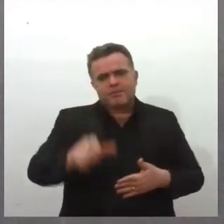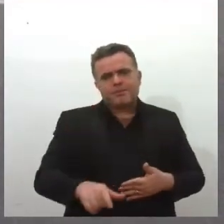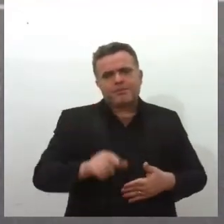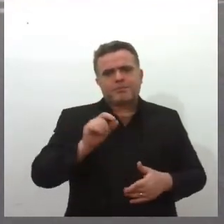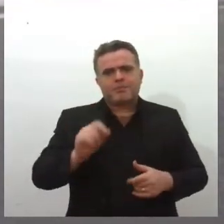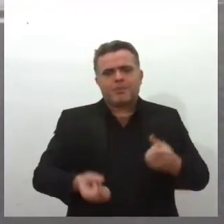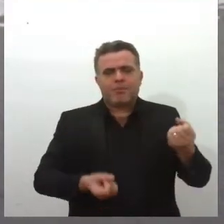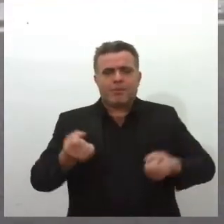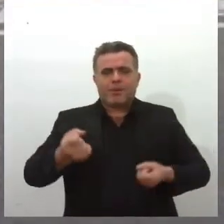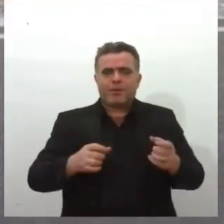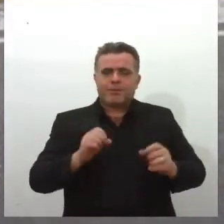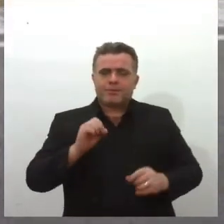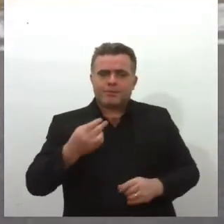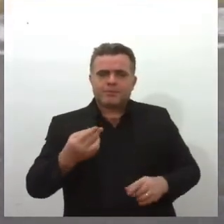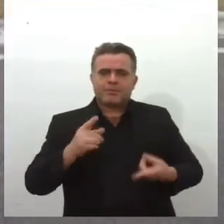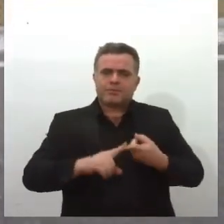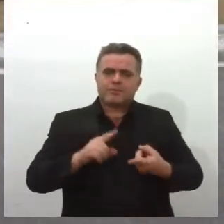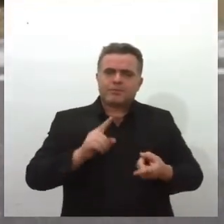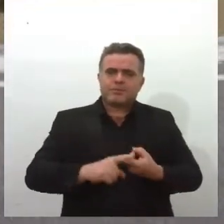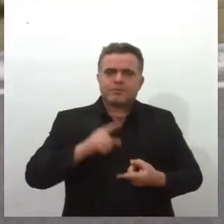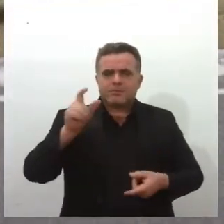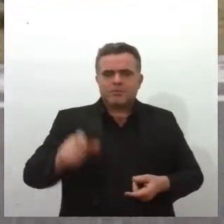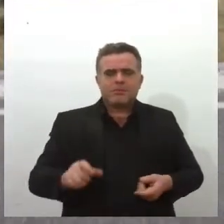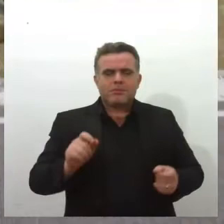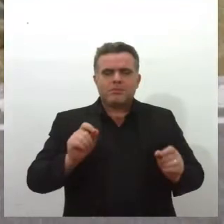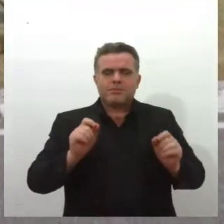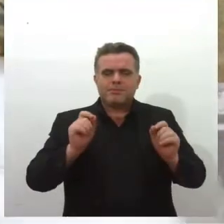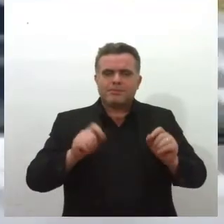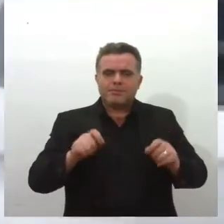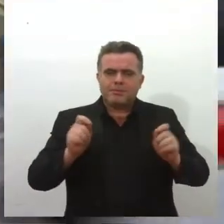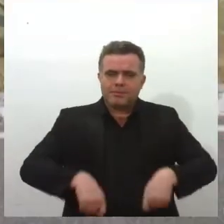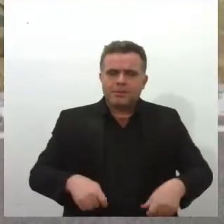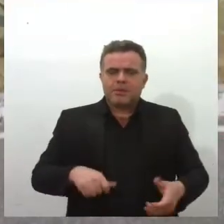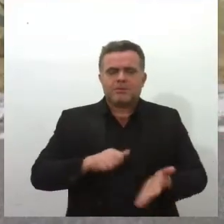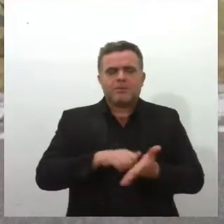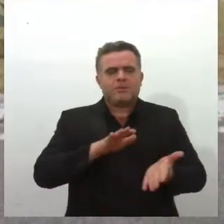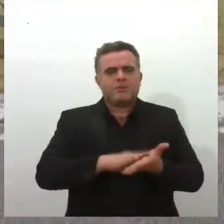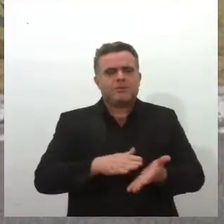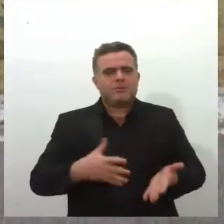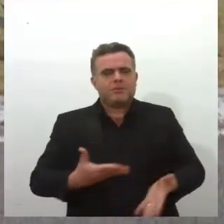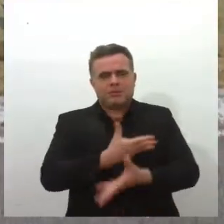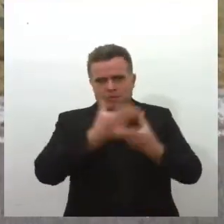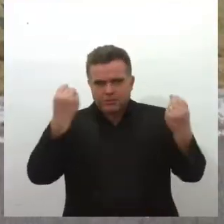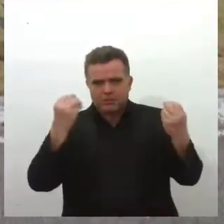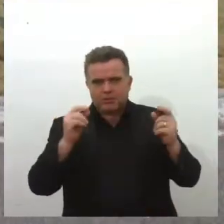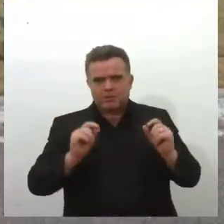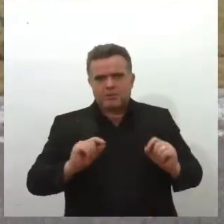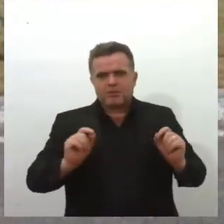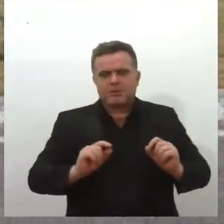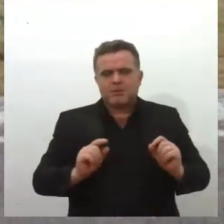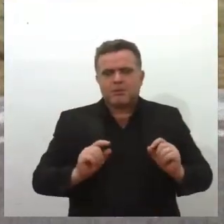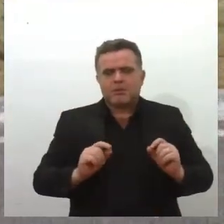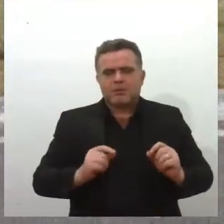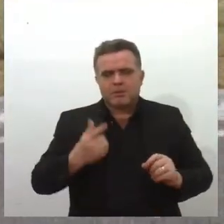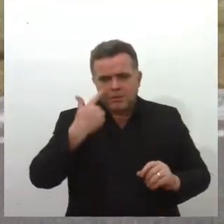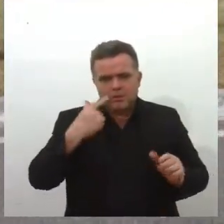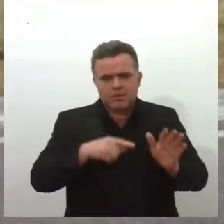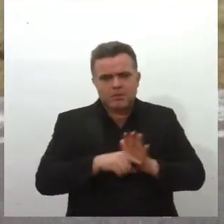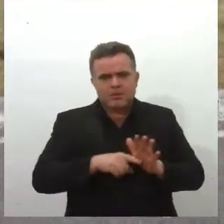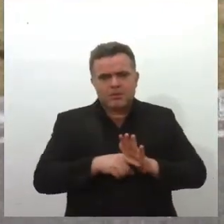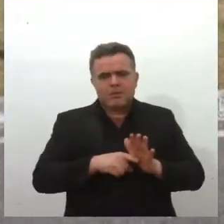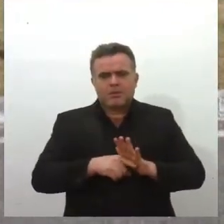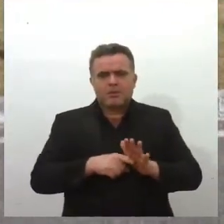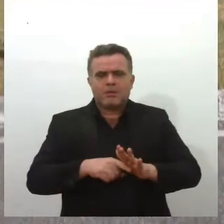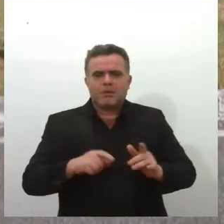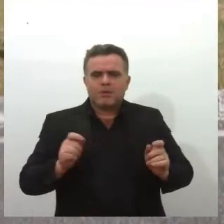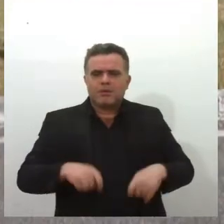propriedade do veículo, como se o condutor ele é habilitado ou não. Então aquela coisa de, ah não, eu esqueci minha habilitação, nós vamos verificar e aí vamos consultar